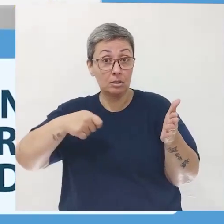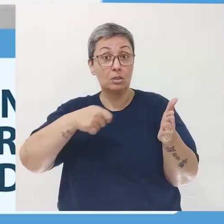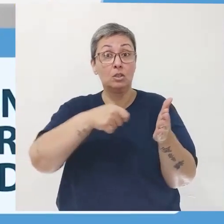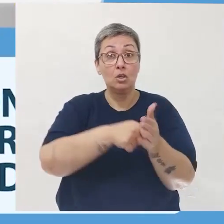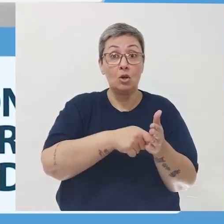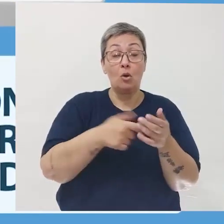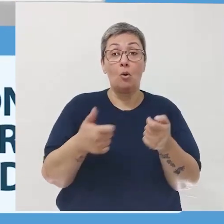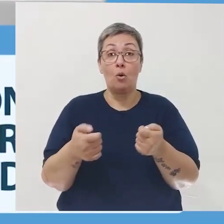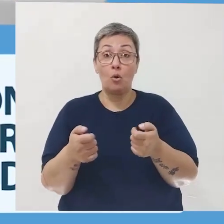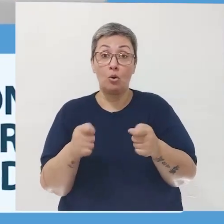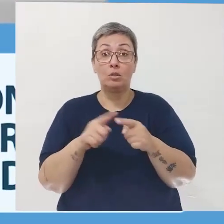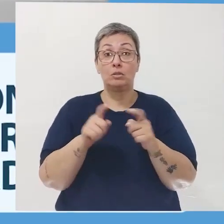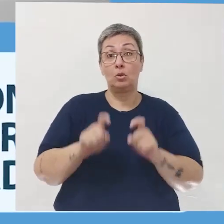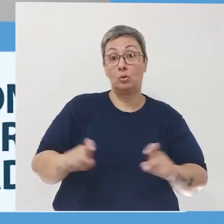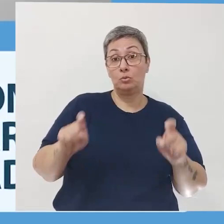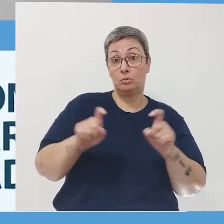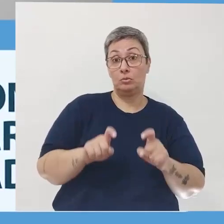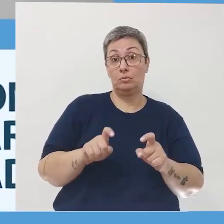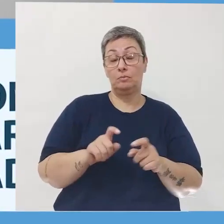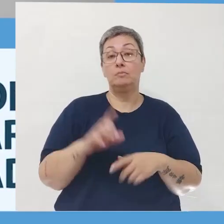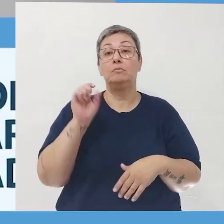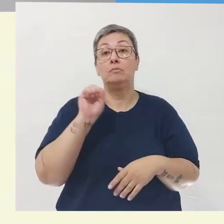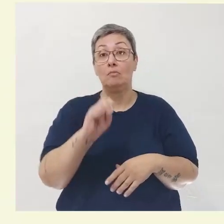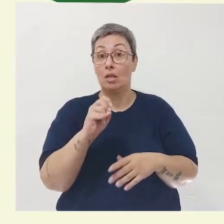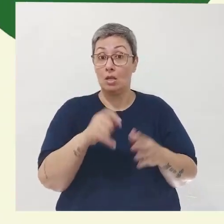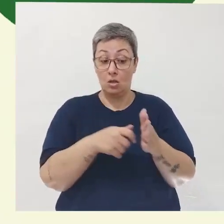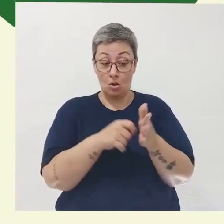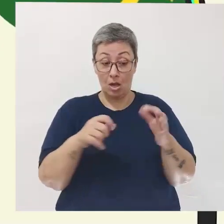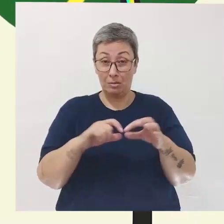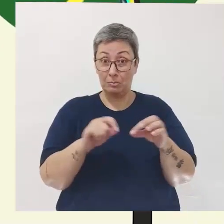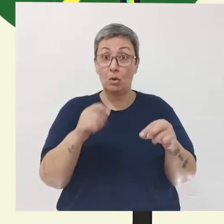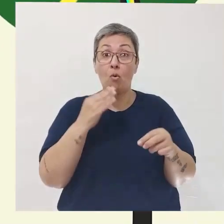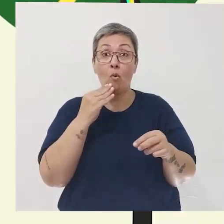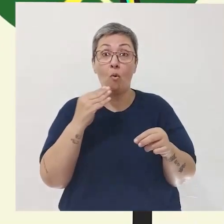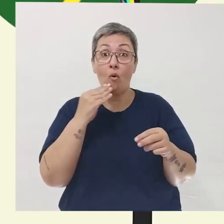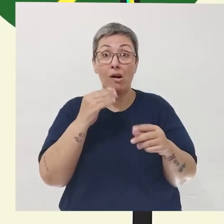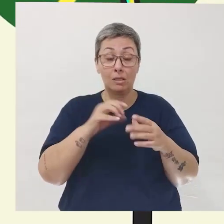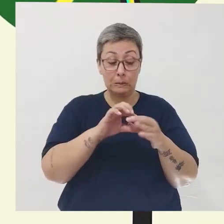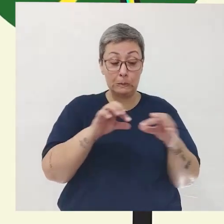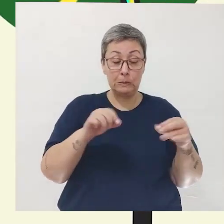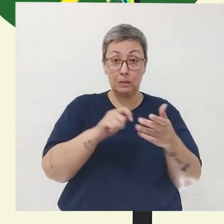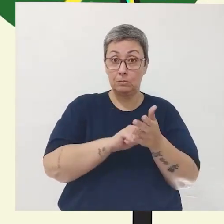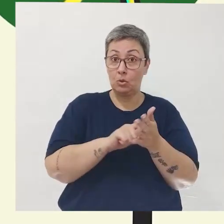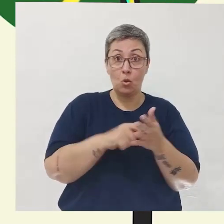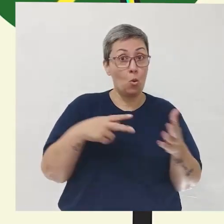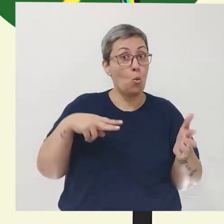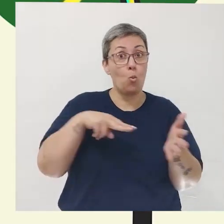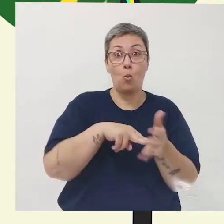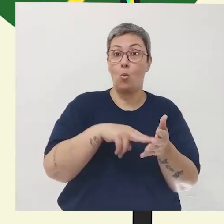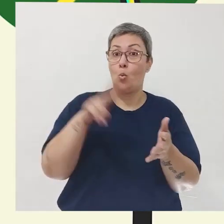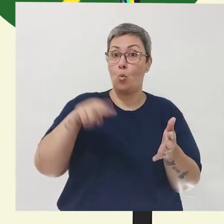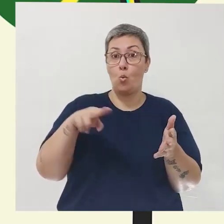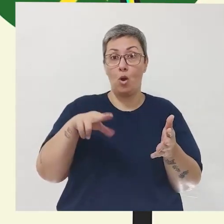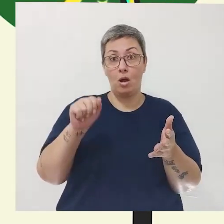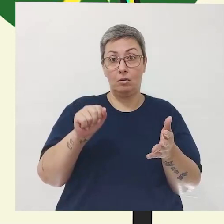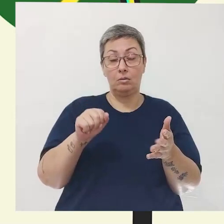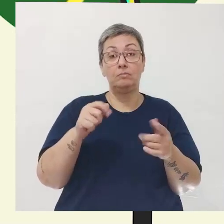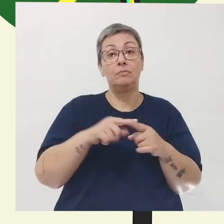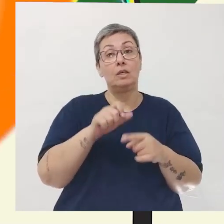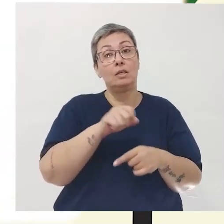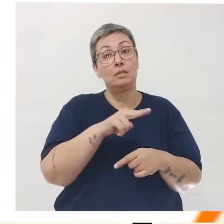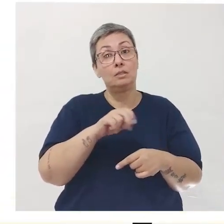tomada os aparelhos como videogames e computadores. Se o cabo apresentar desgaste no isolamento, não o conecte à